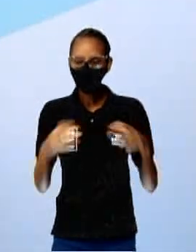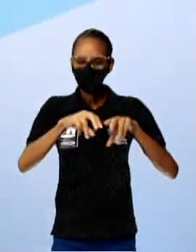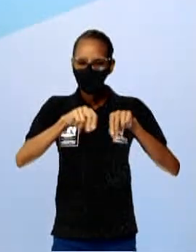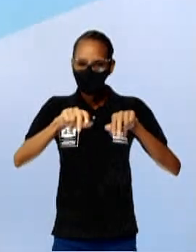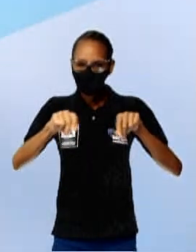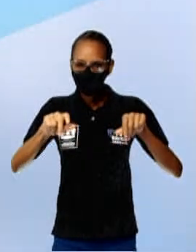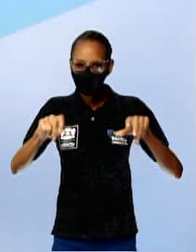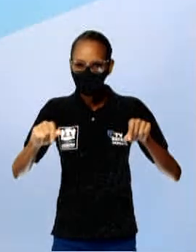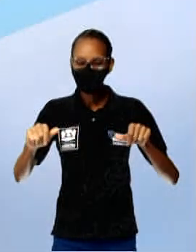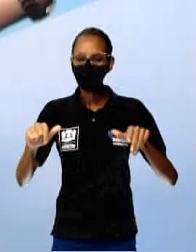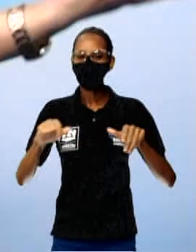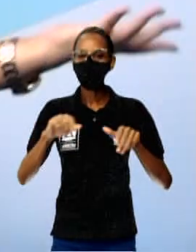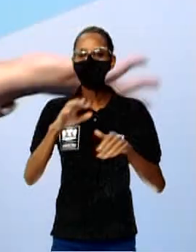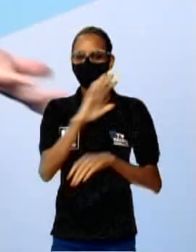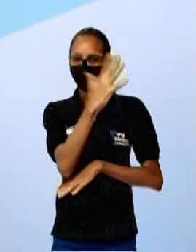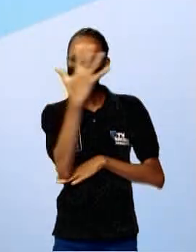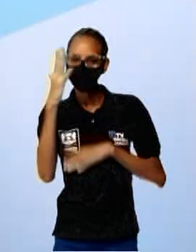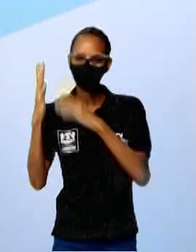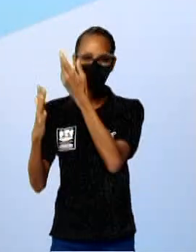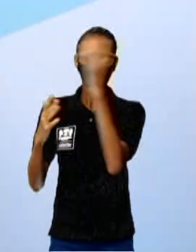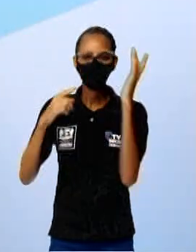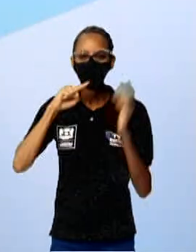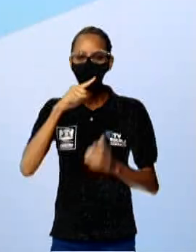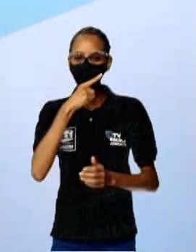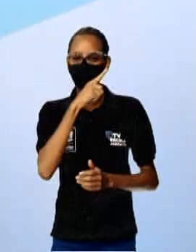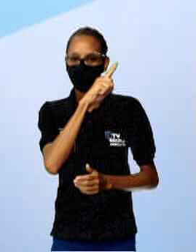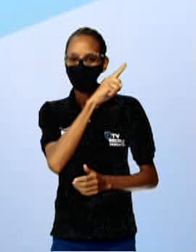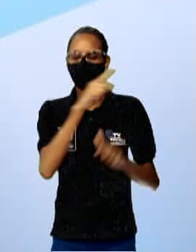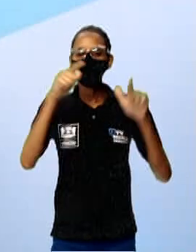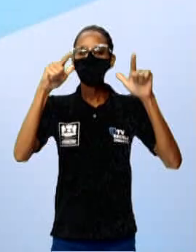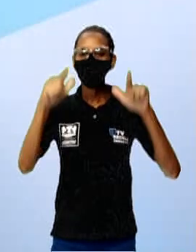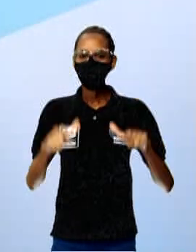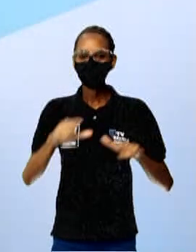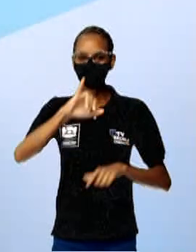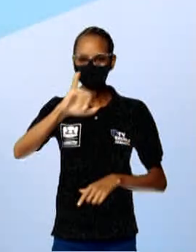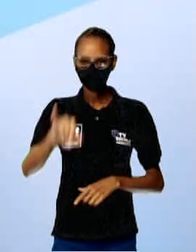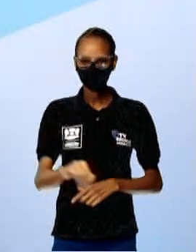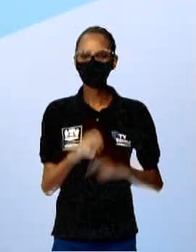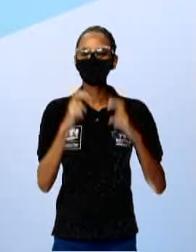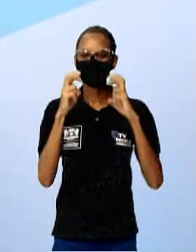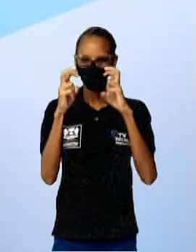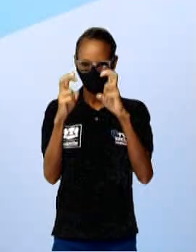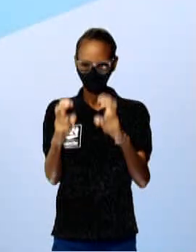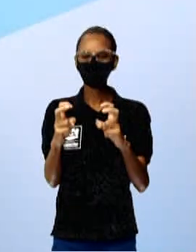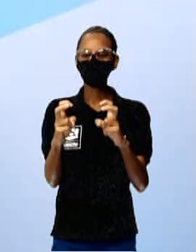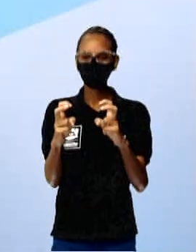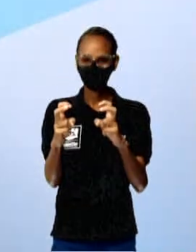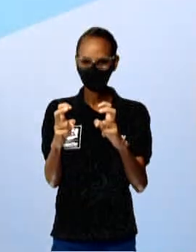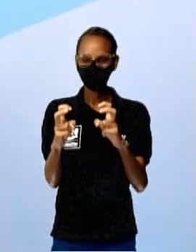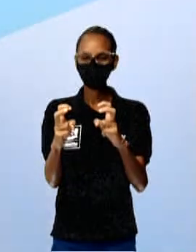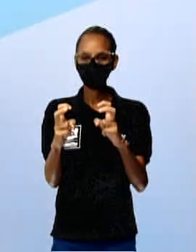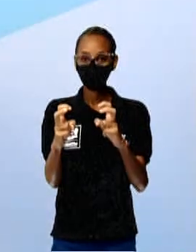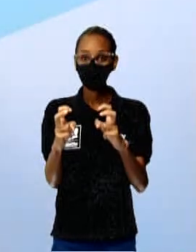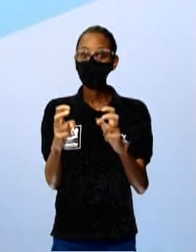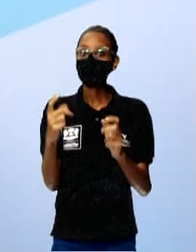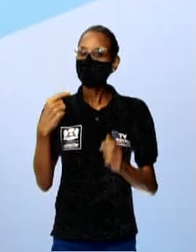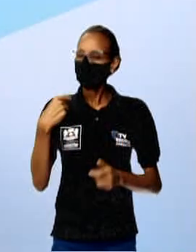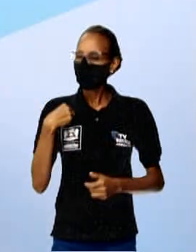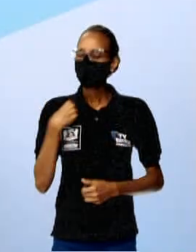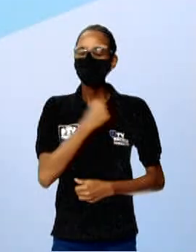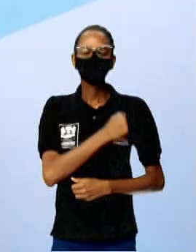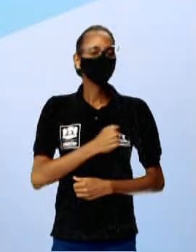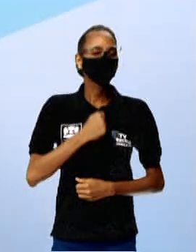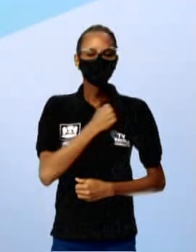terra dos altivos Canaviais nosso querido Jaboatão dos Guararapes eu estou com